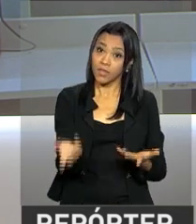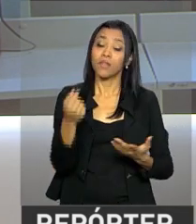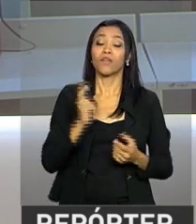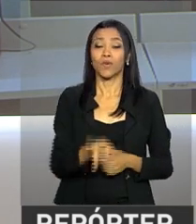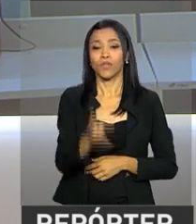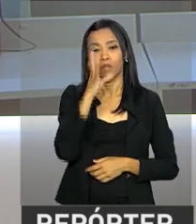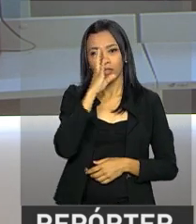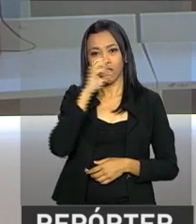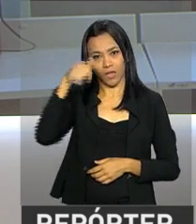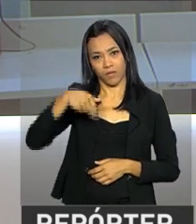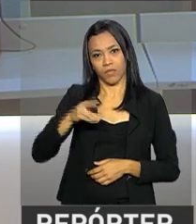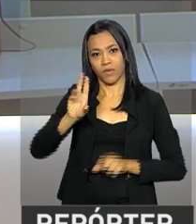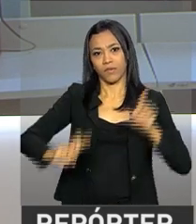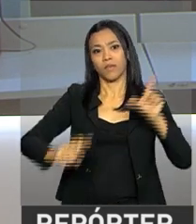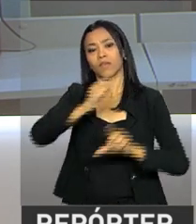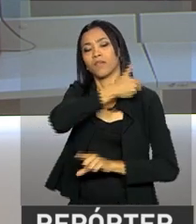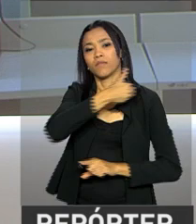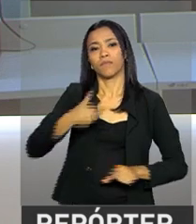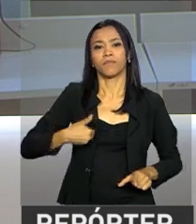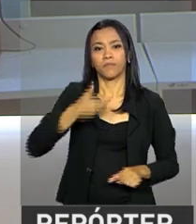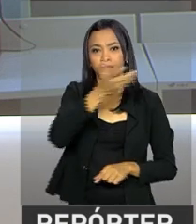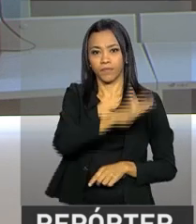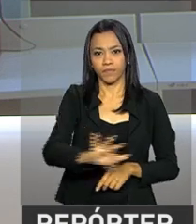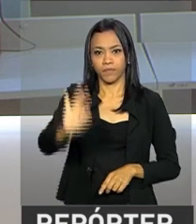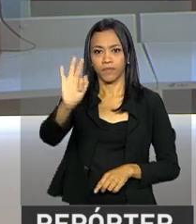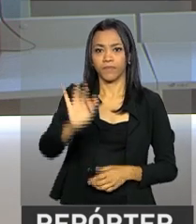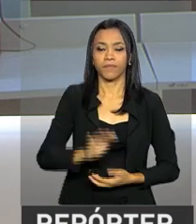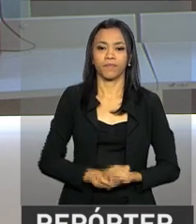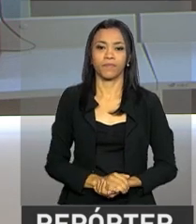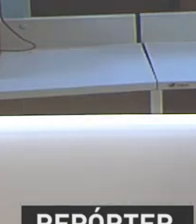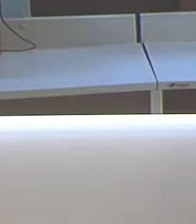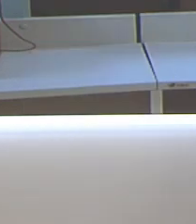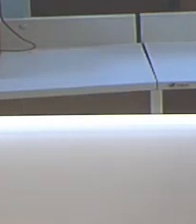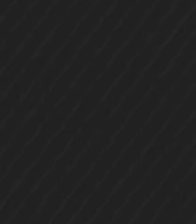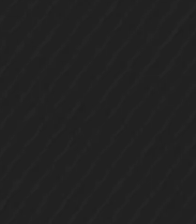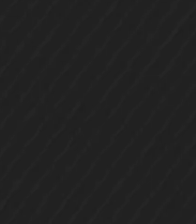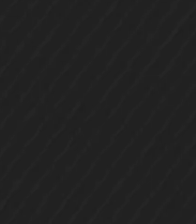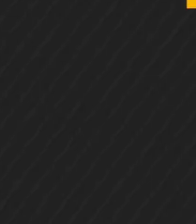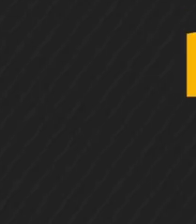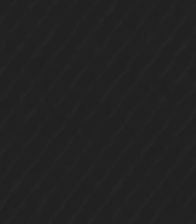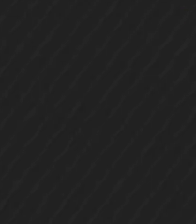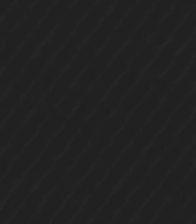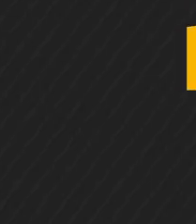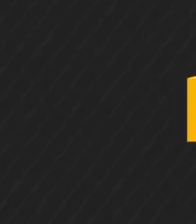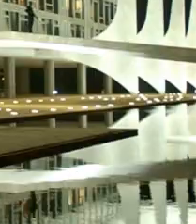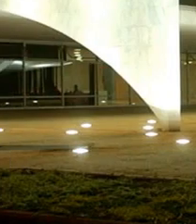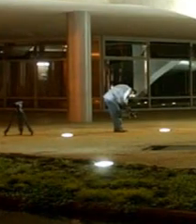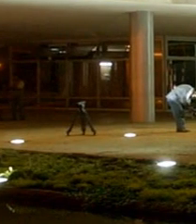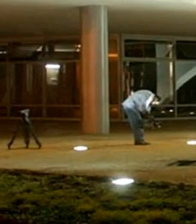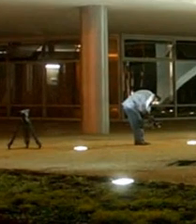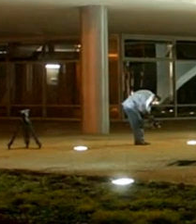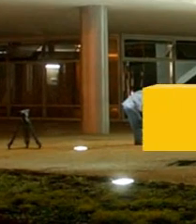e continue com a gente aqui na NBR, a TV do Governo Federal.